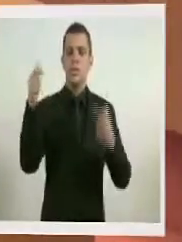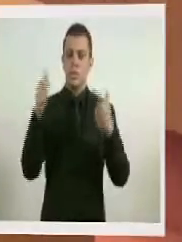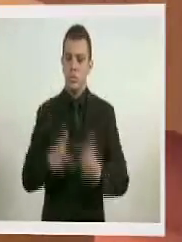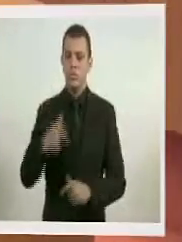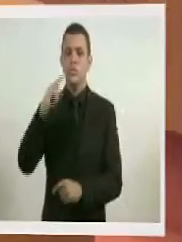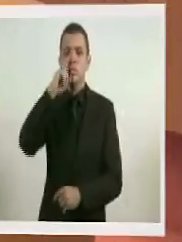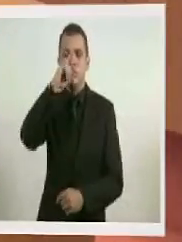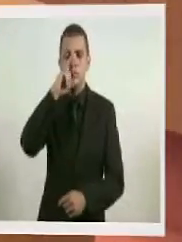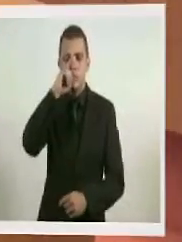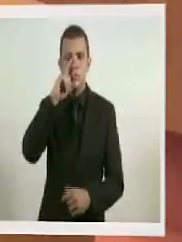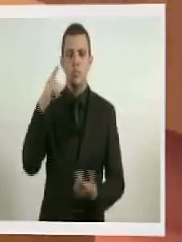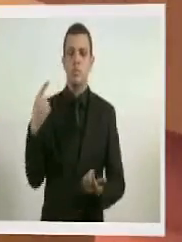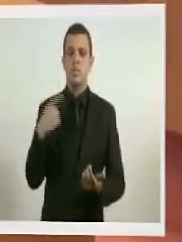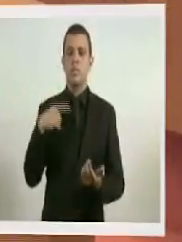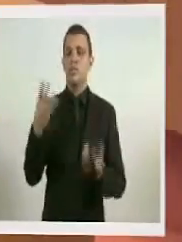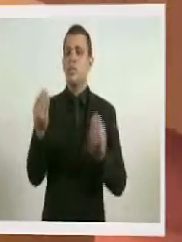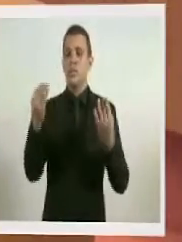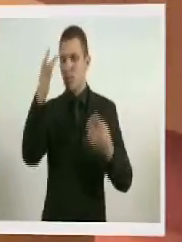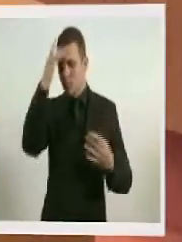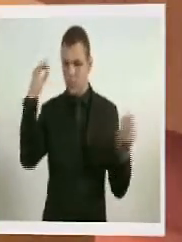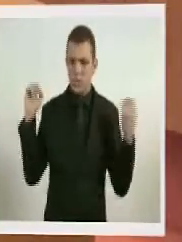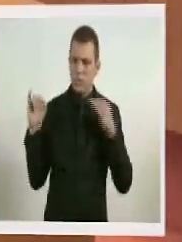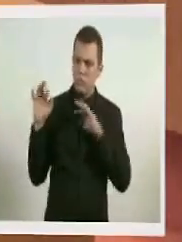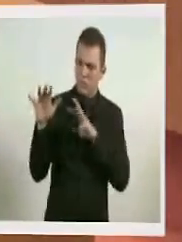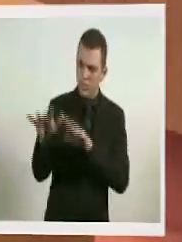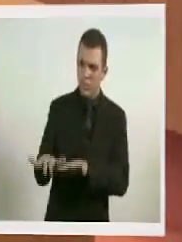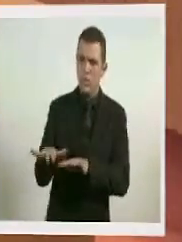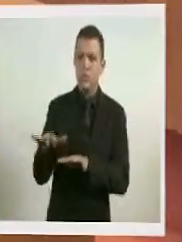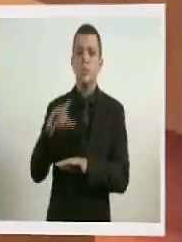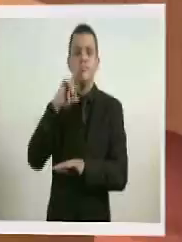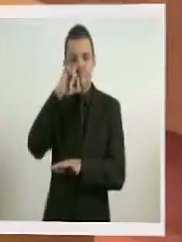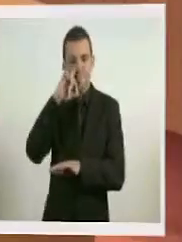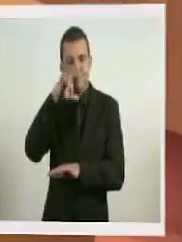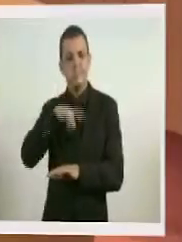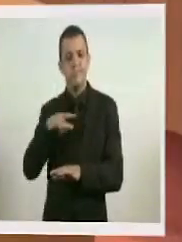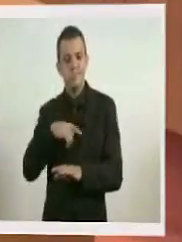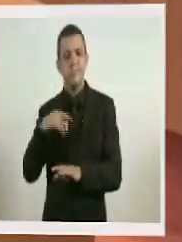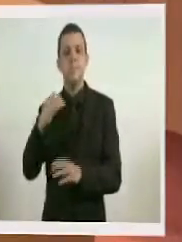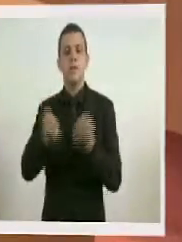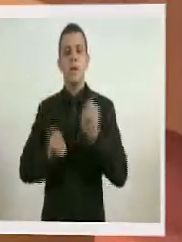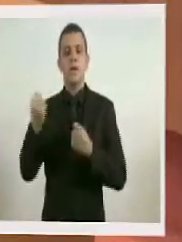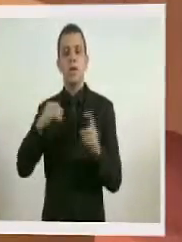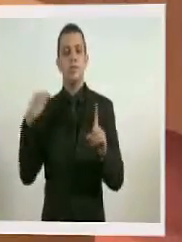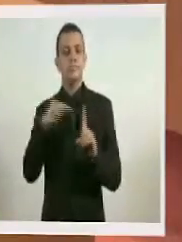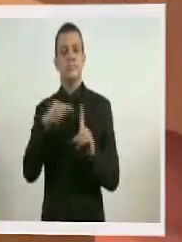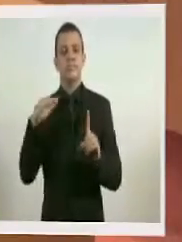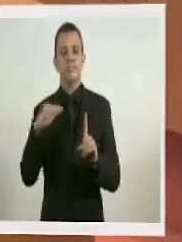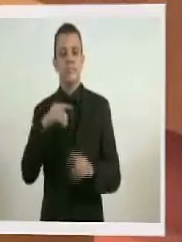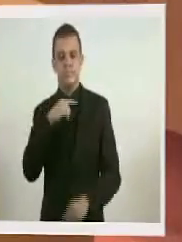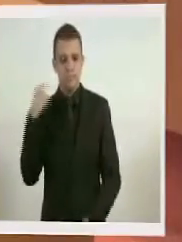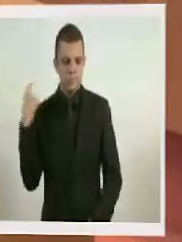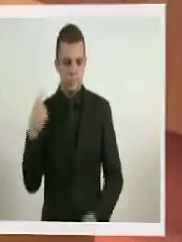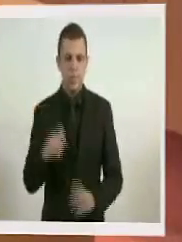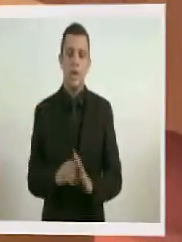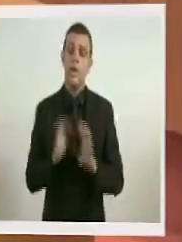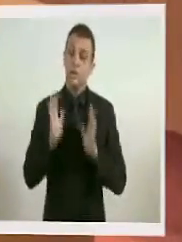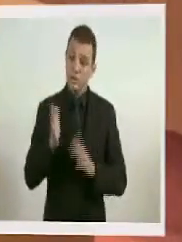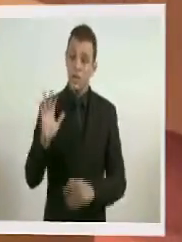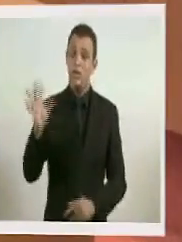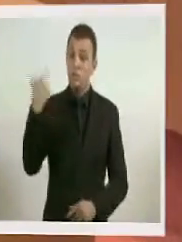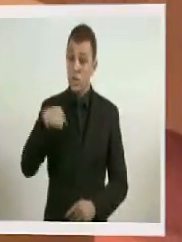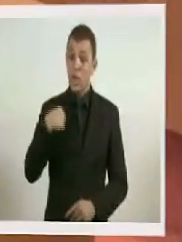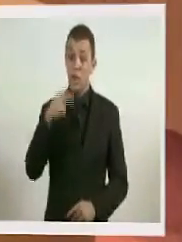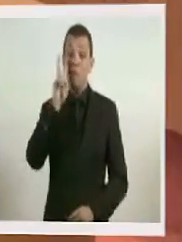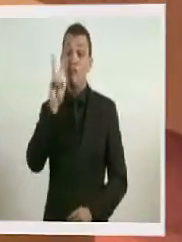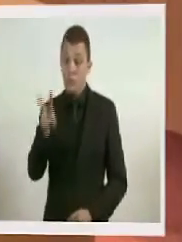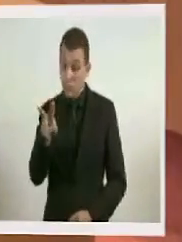muitas pessoas no seu dia a dia e que correm grandes riscos. Já houve acidentes ali que eu presenciei de carro capotar.